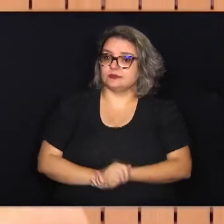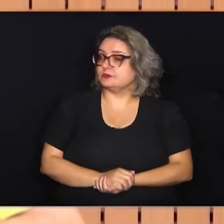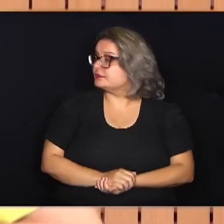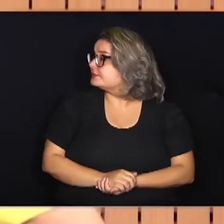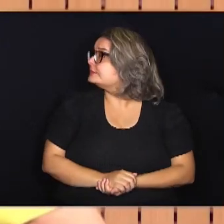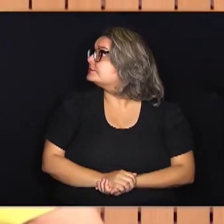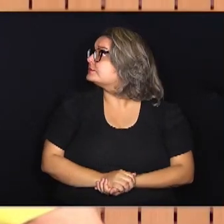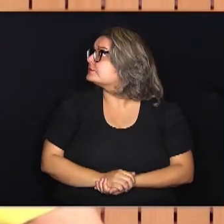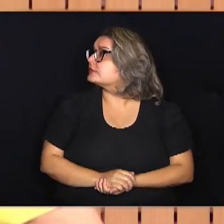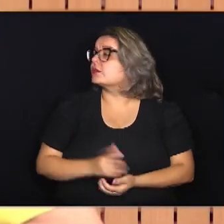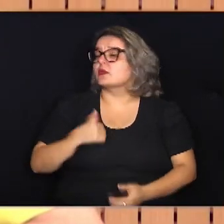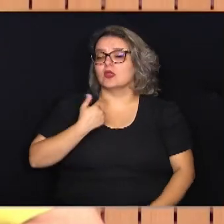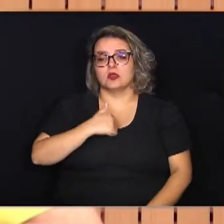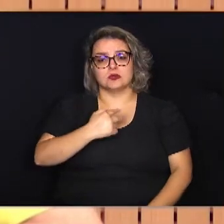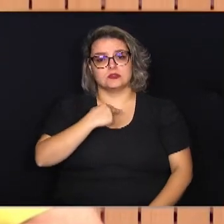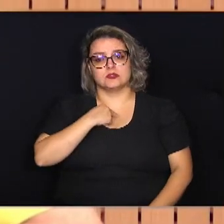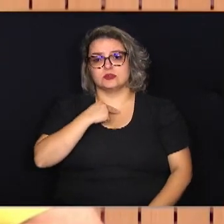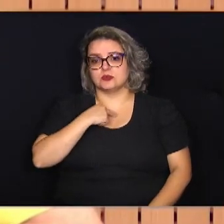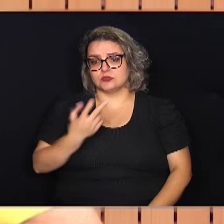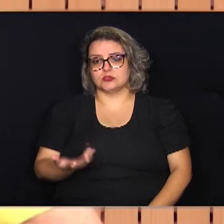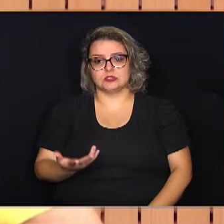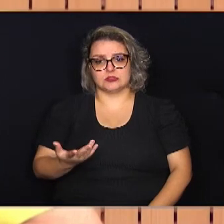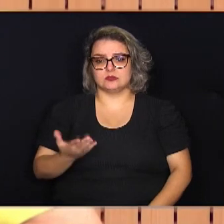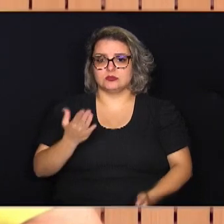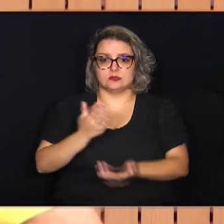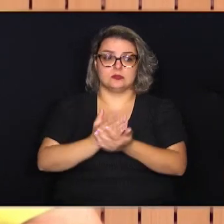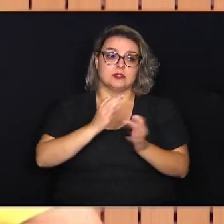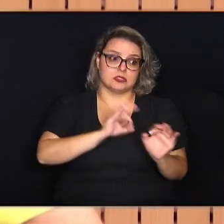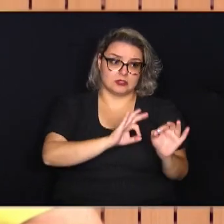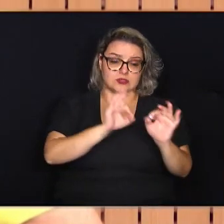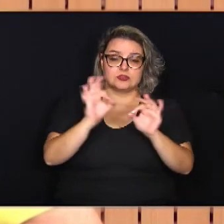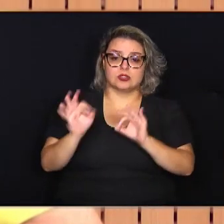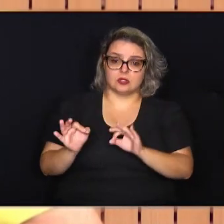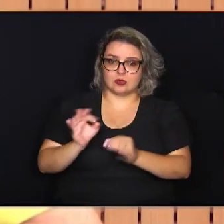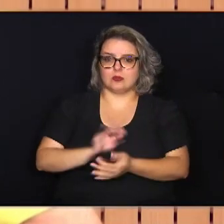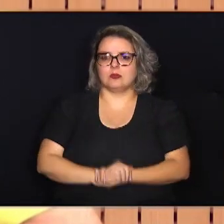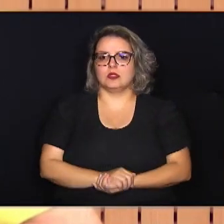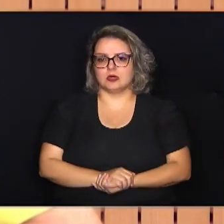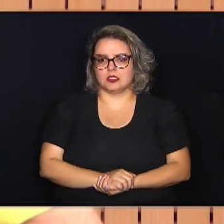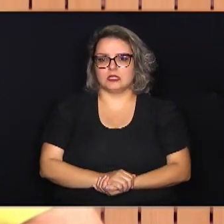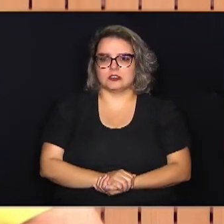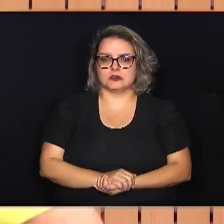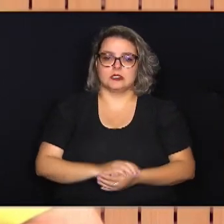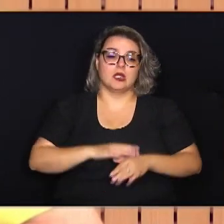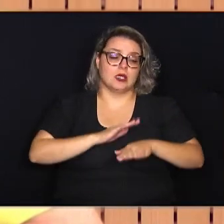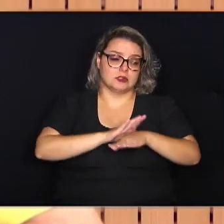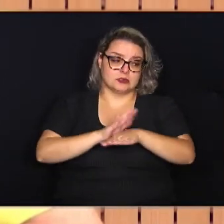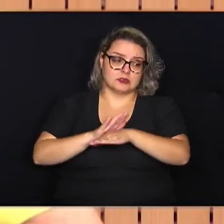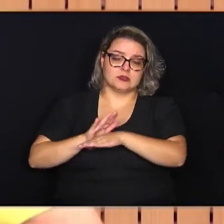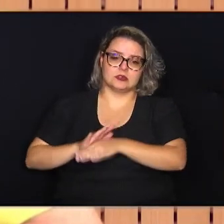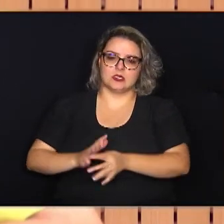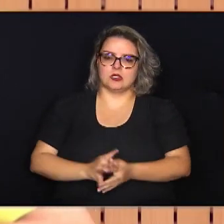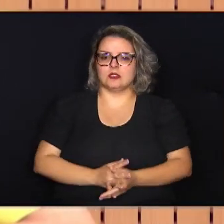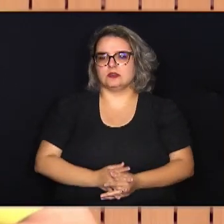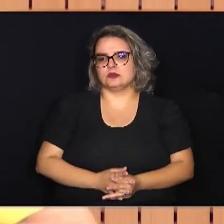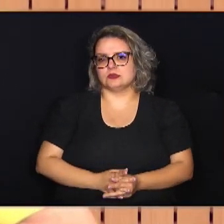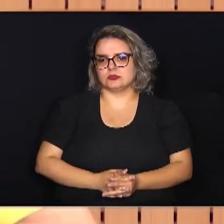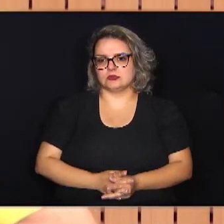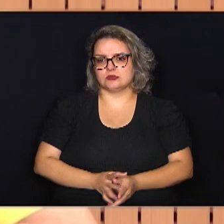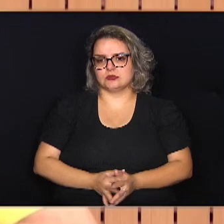não podíamos deixar de acompanhar aqui, né, as contribuições que